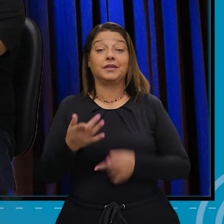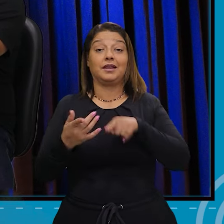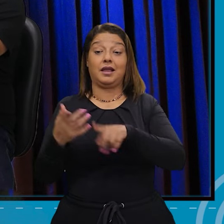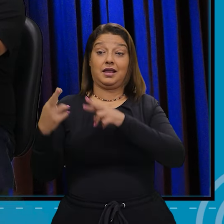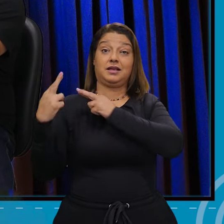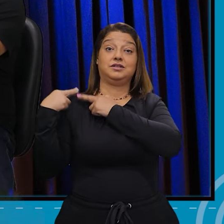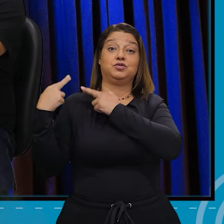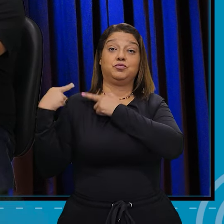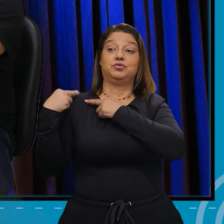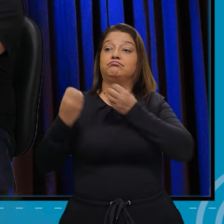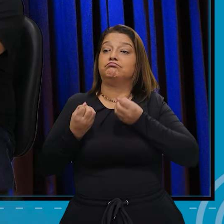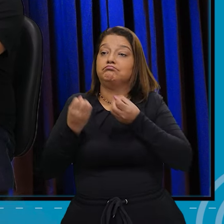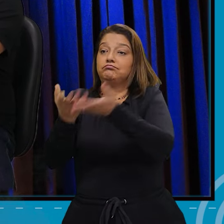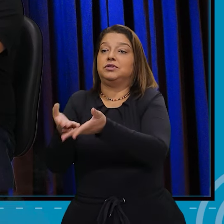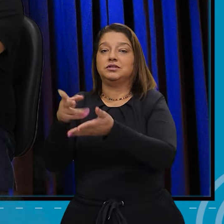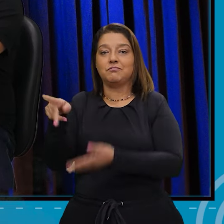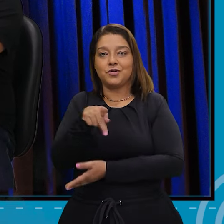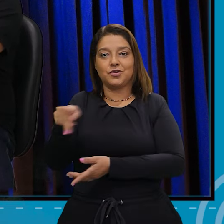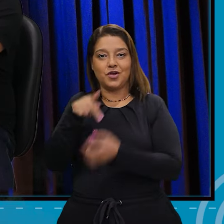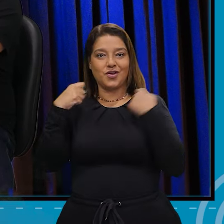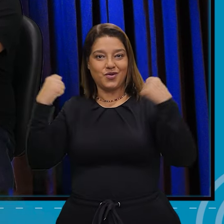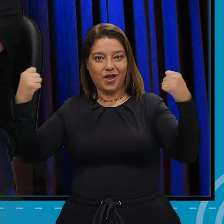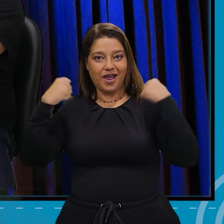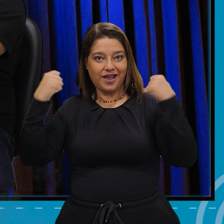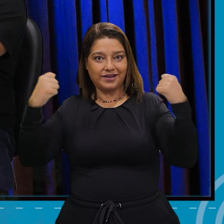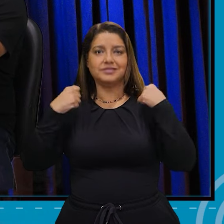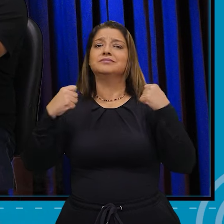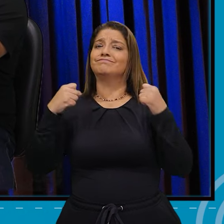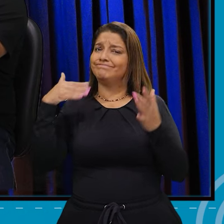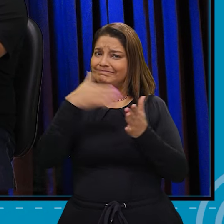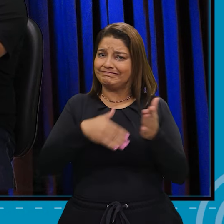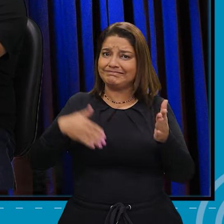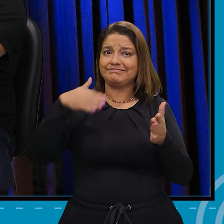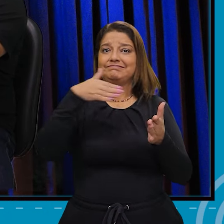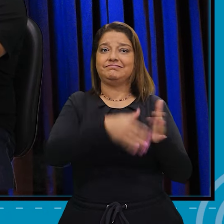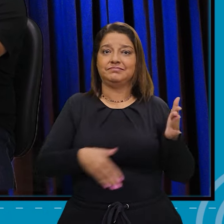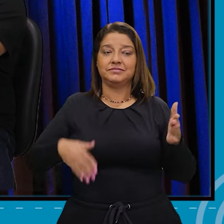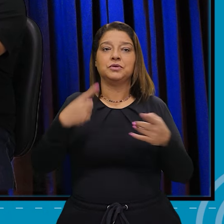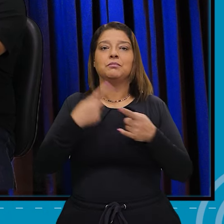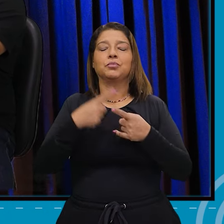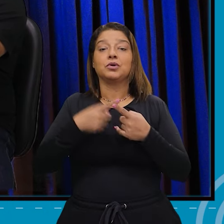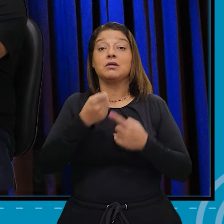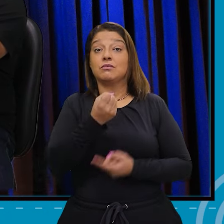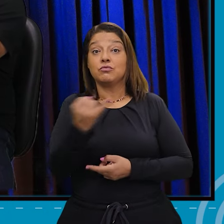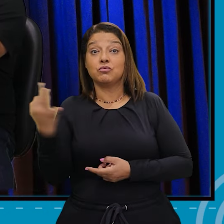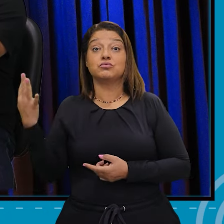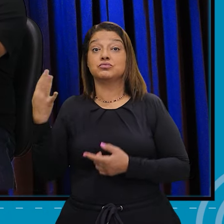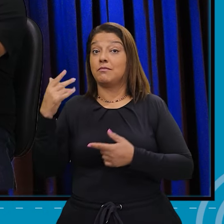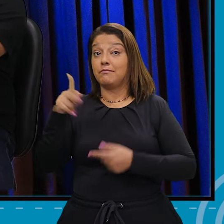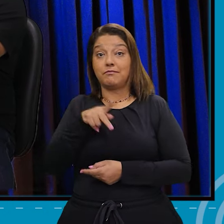quando se joga essa responsabilidade para os professores de educação física, um grande obstáculo é que